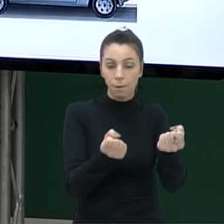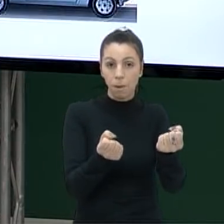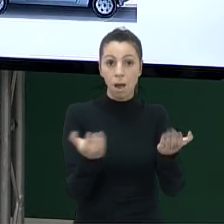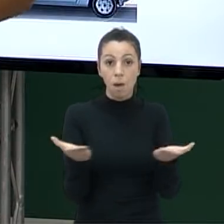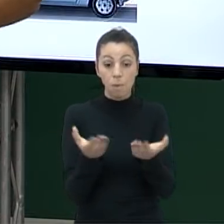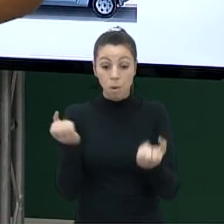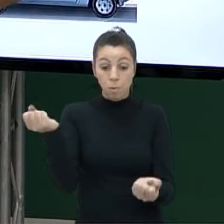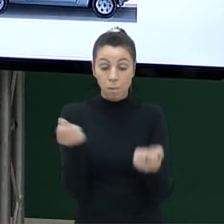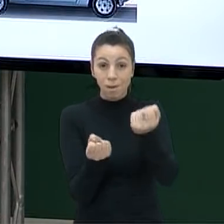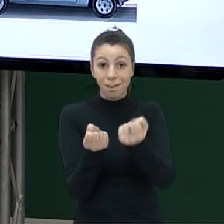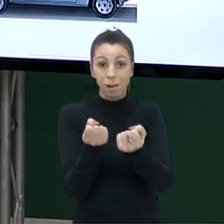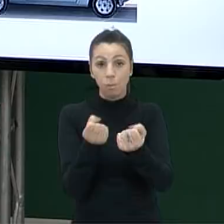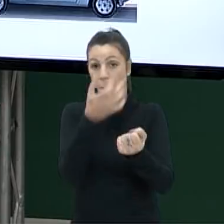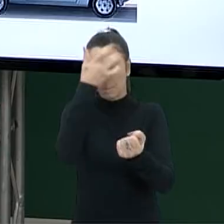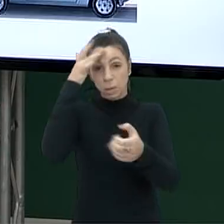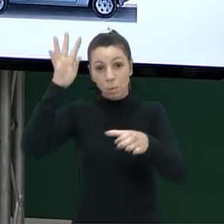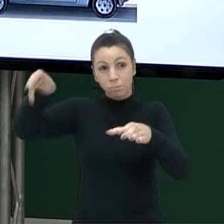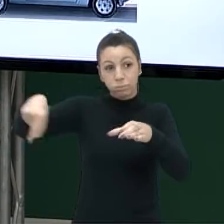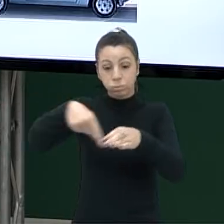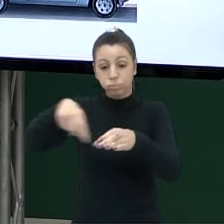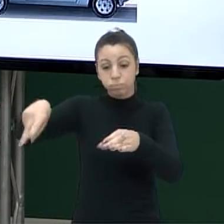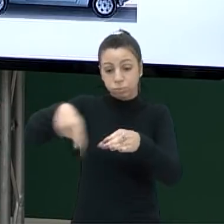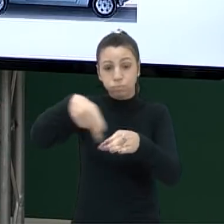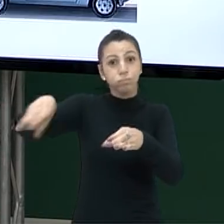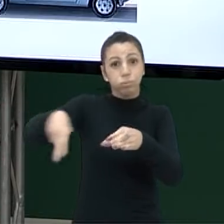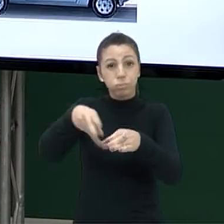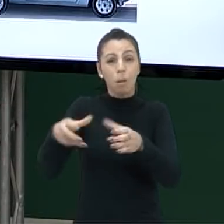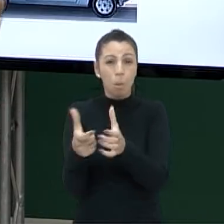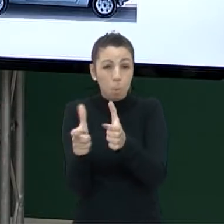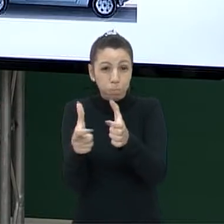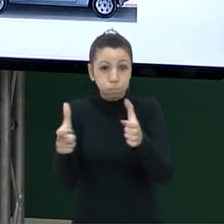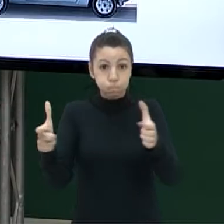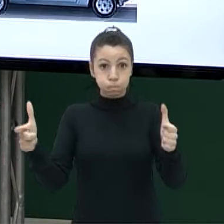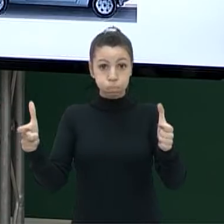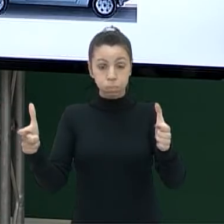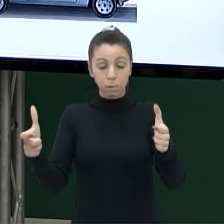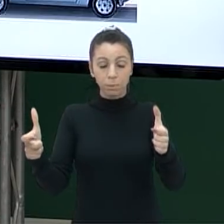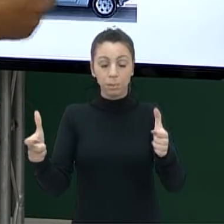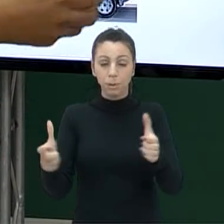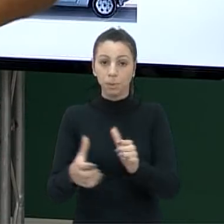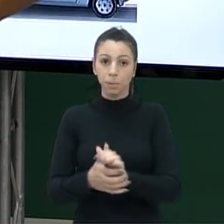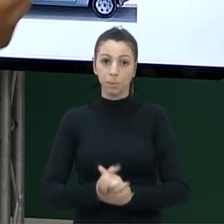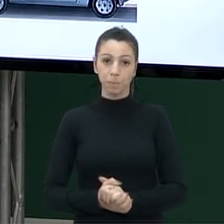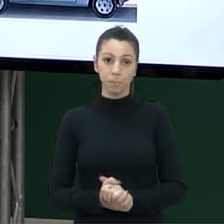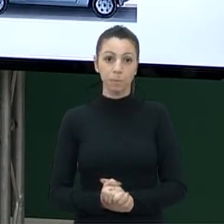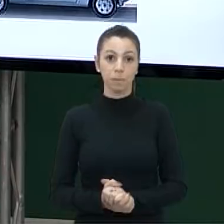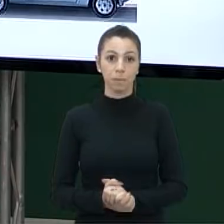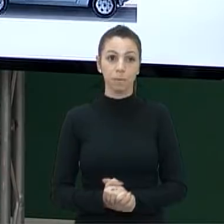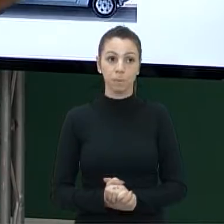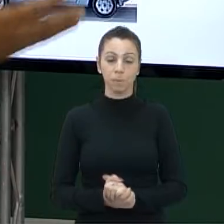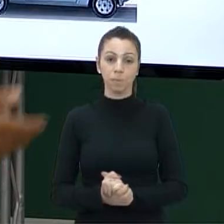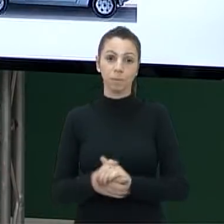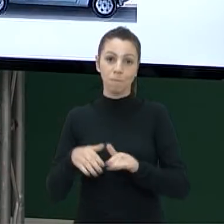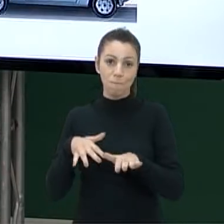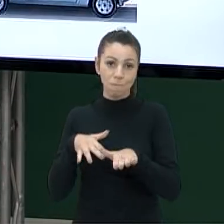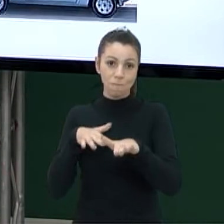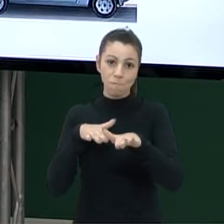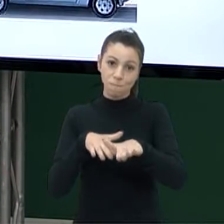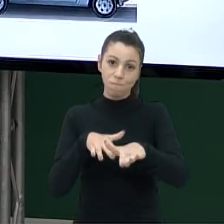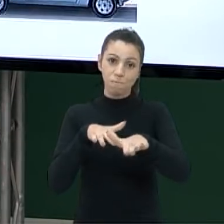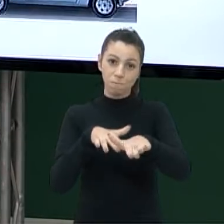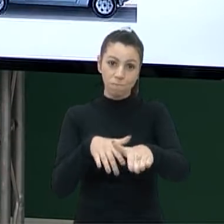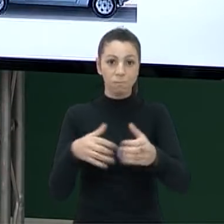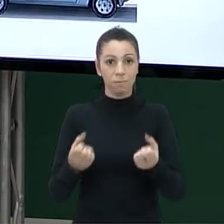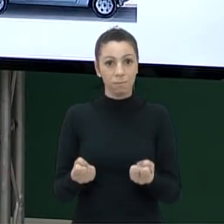vovó, com o cachorro, né, vindo lá da praia do litoral, né, aquela coisa toda lá, né, empacado na fila ali, empurrando o negócio ali para